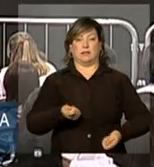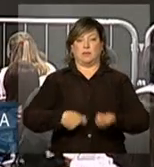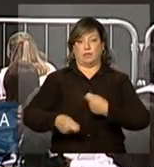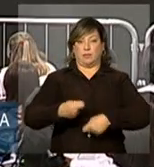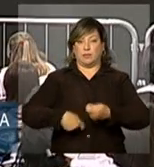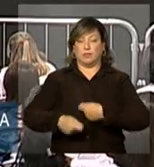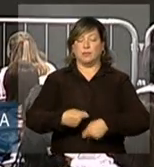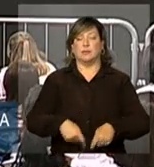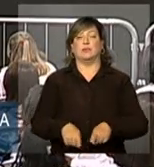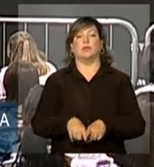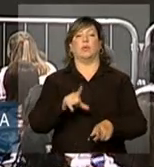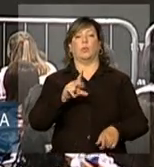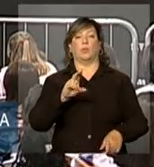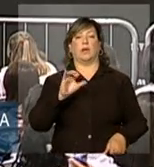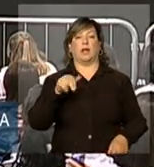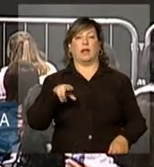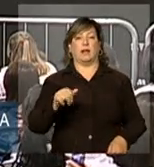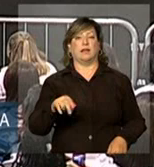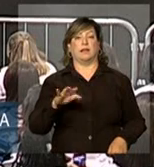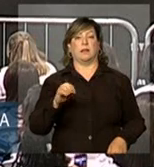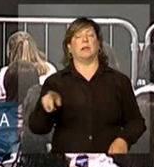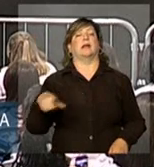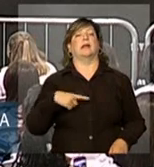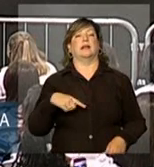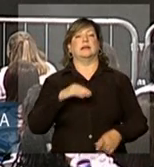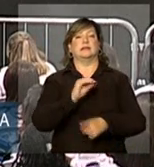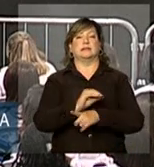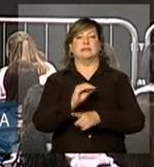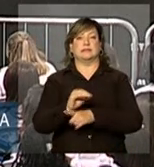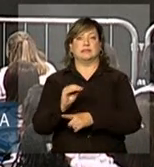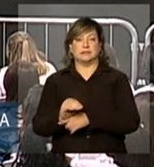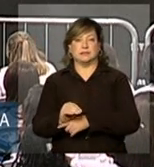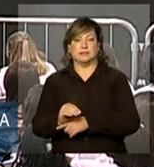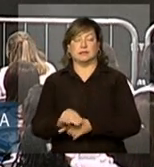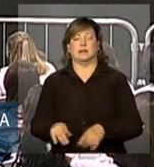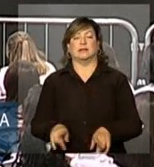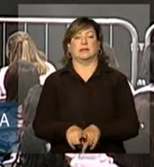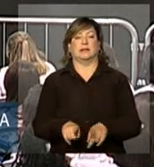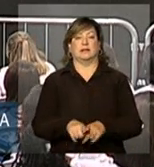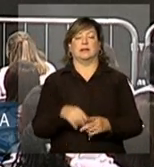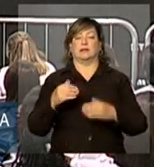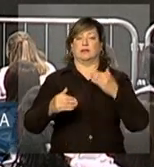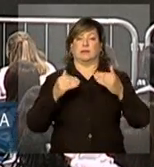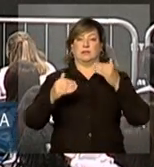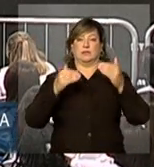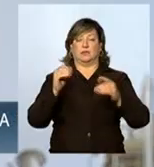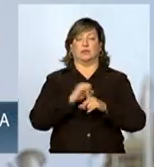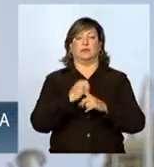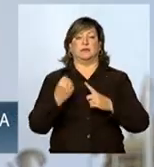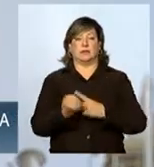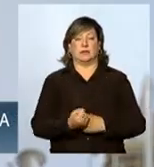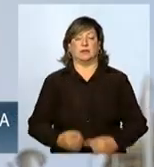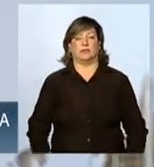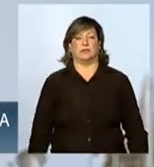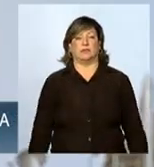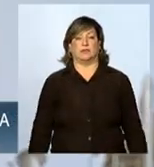Empreendedorismo, e a Luciana Temer, da Assistência e Desenvolvimento Social.